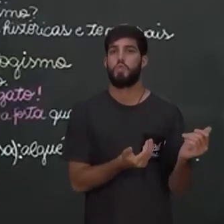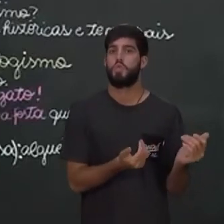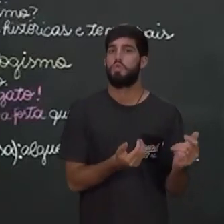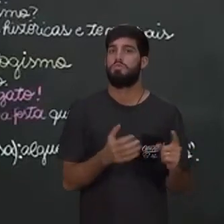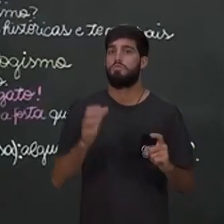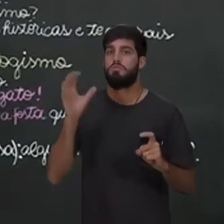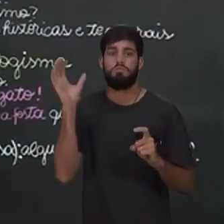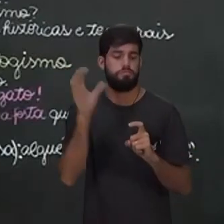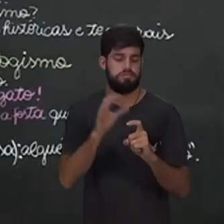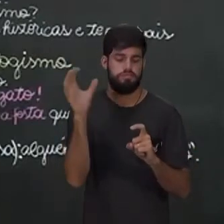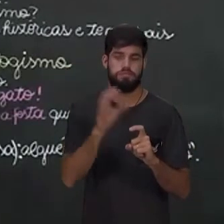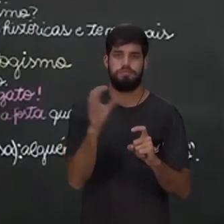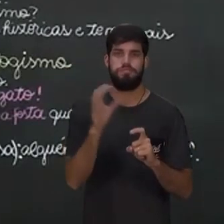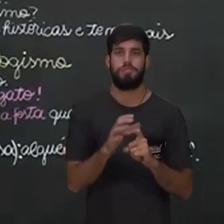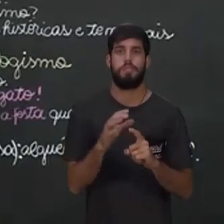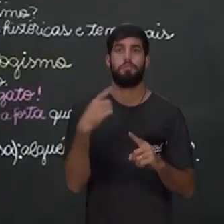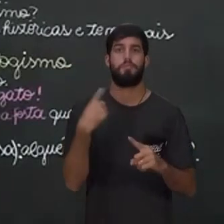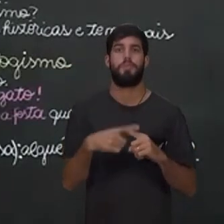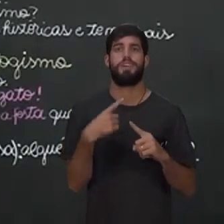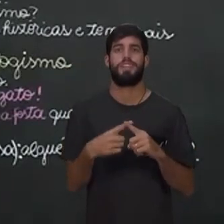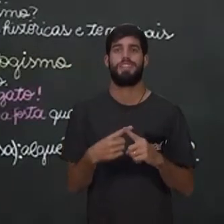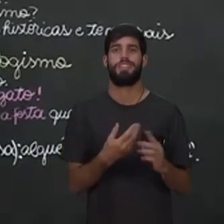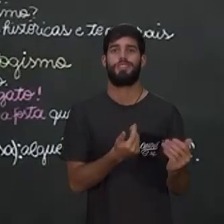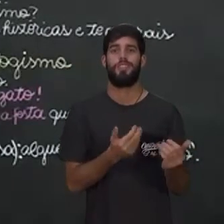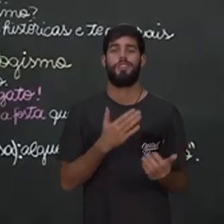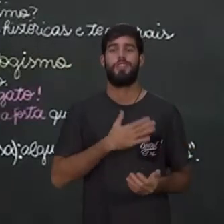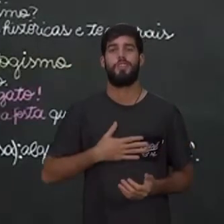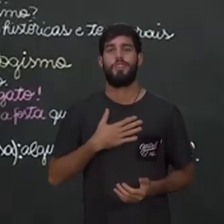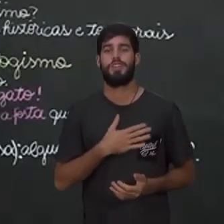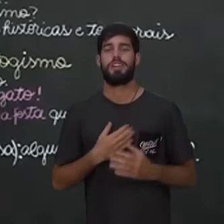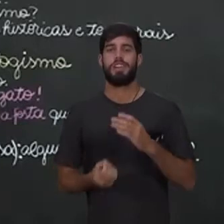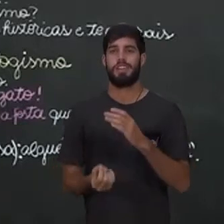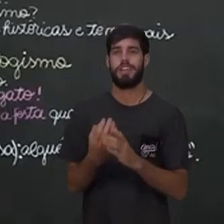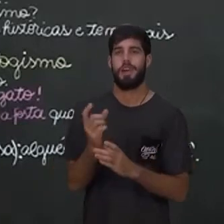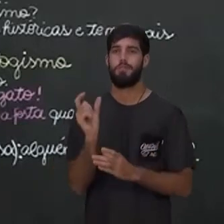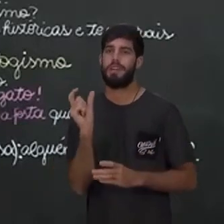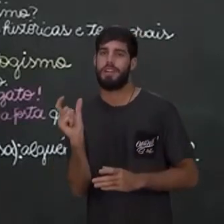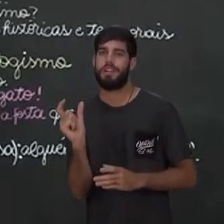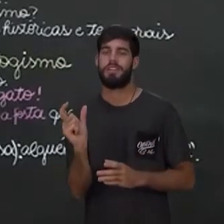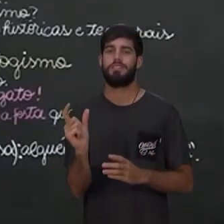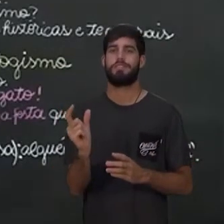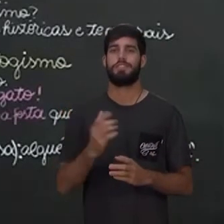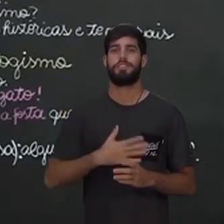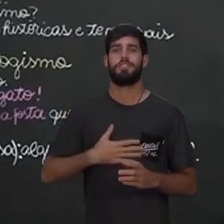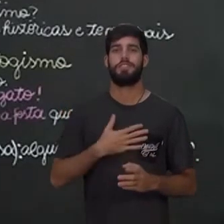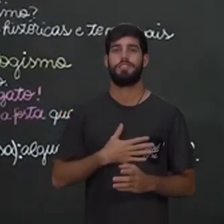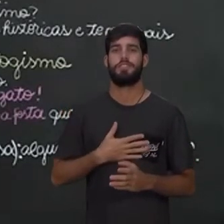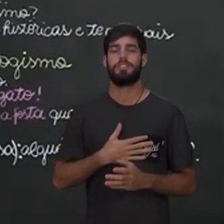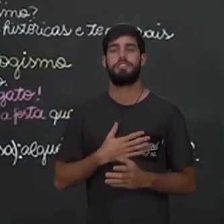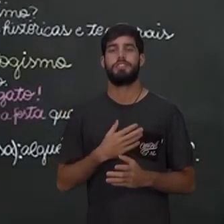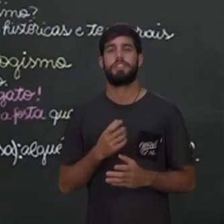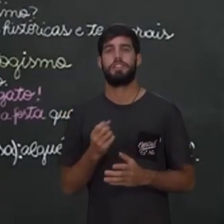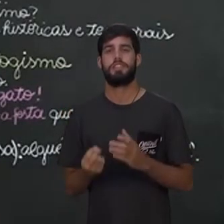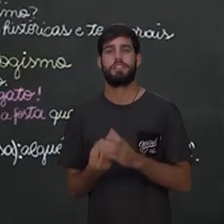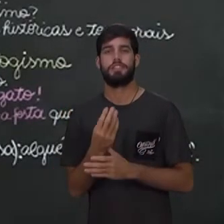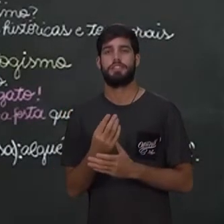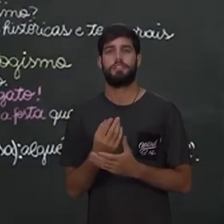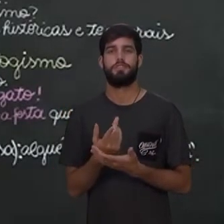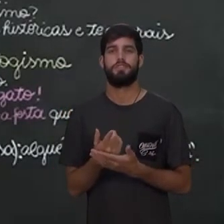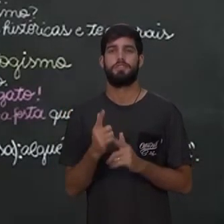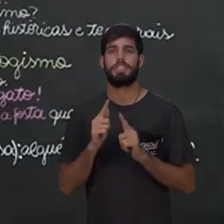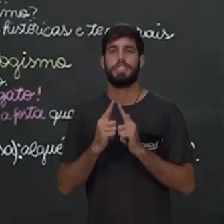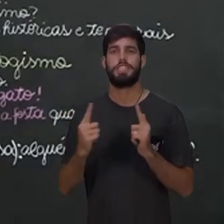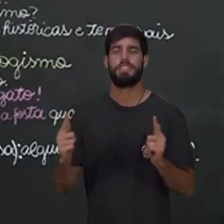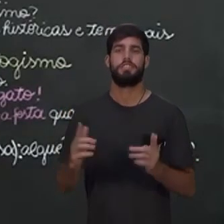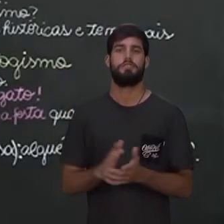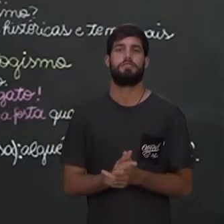de neologismos, porque os jovens gostam de criar palavras, expressões, usar algumas gírias. Perceba que o verbo causar, por exemplo, hoje em dia